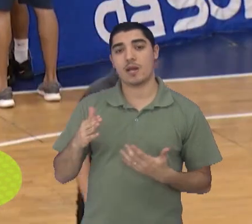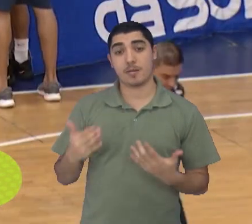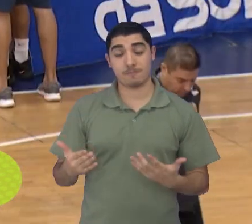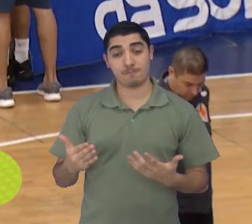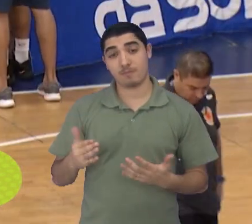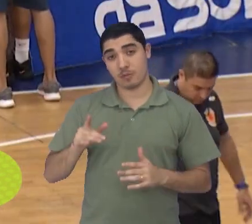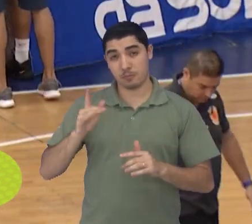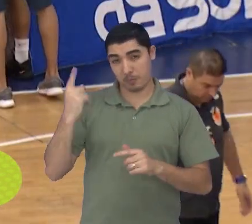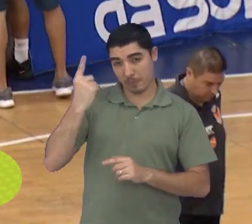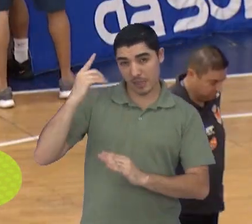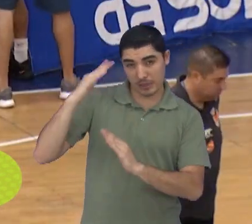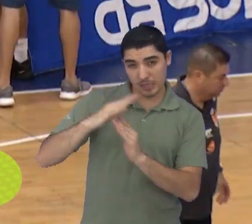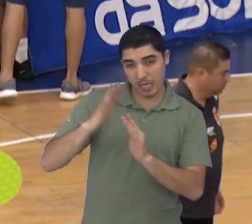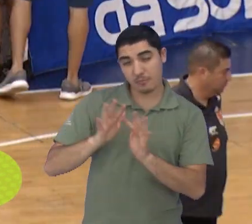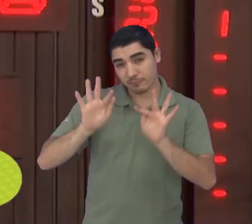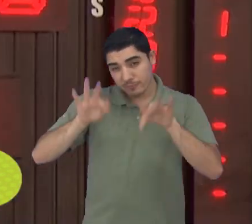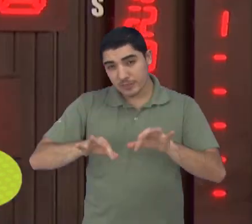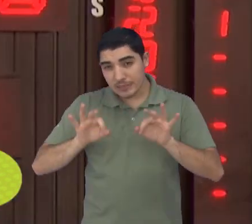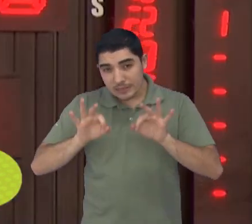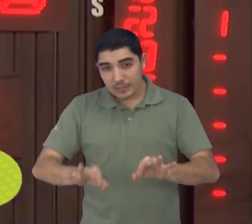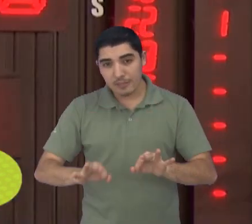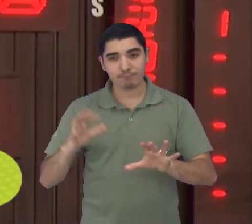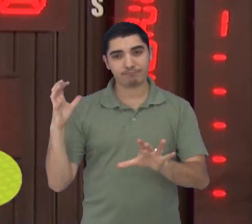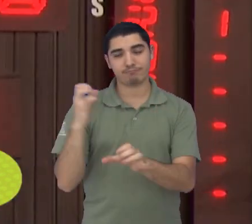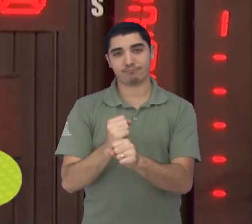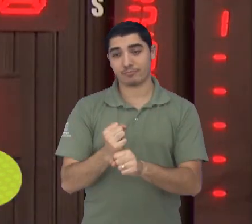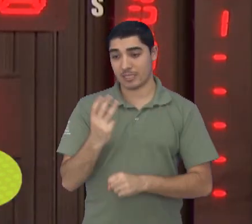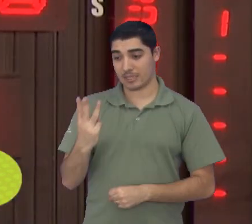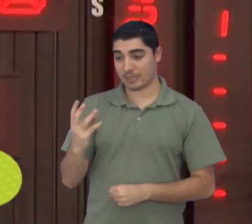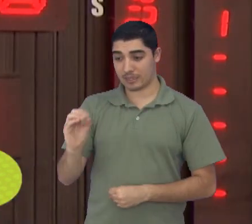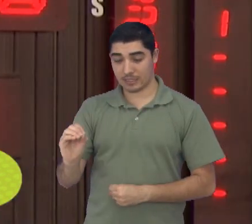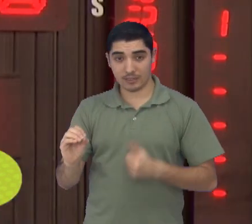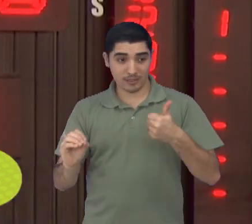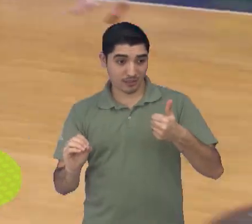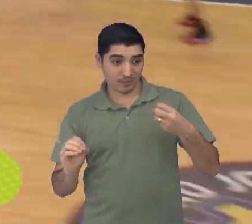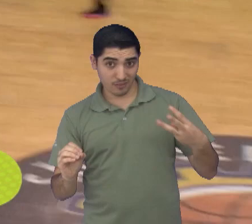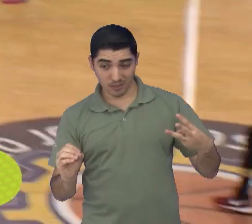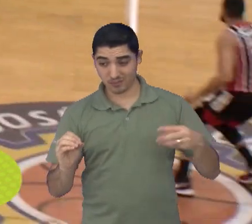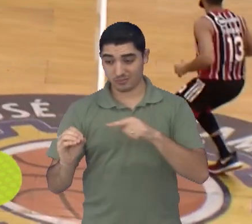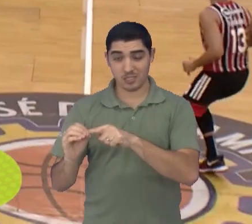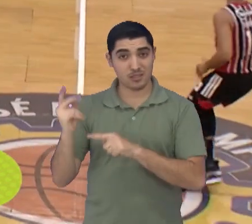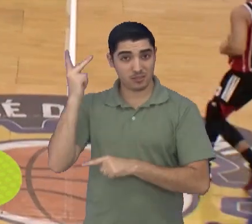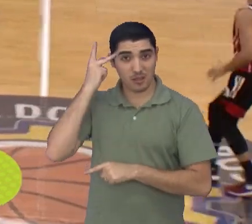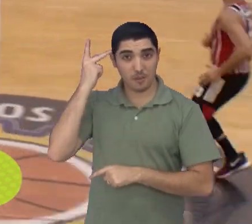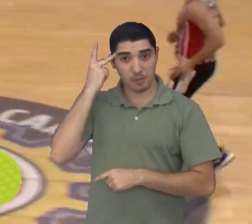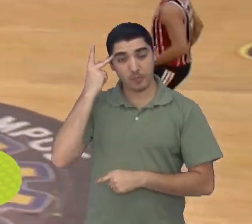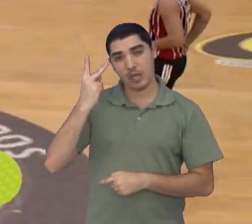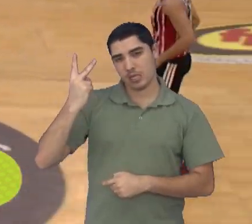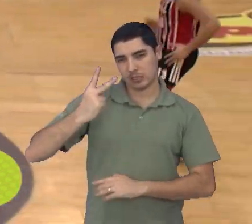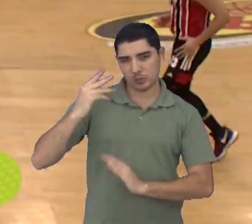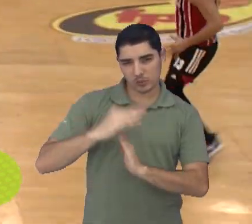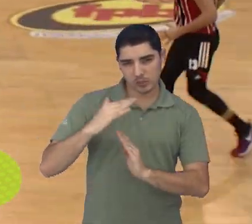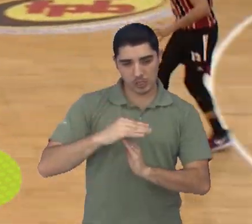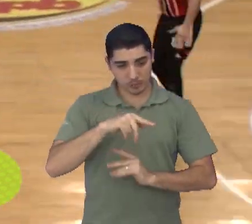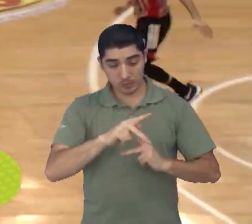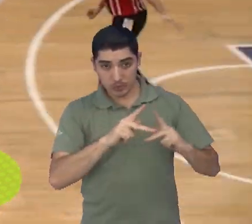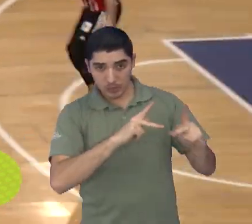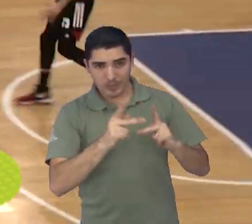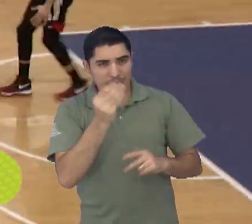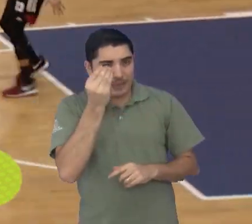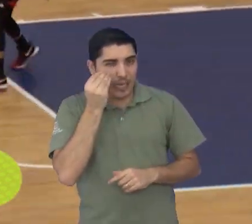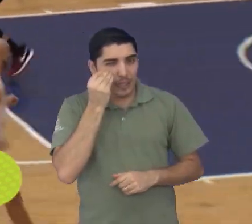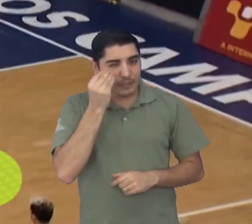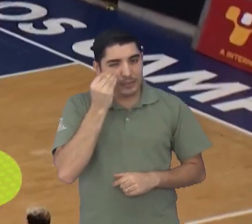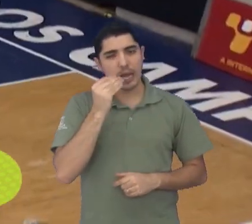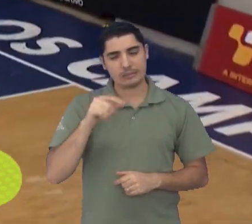com o primeiro quarto fechando em sonoros 30-13 para o São Paulo. No segundo quarto, o São José começou a sair mais